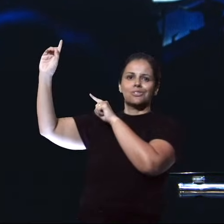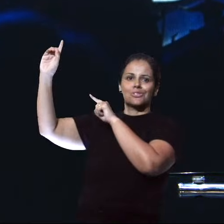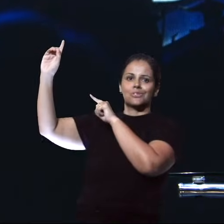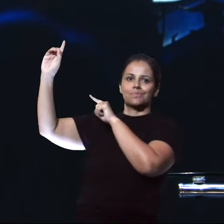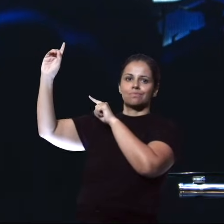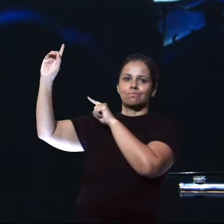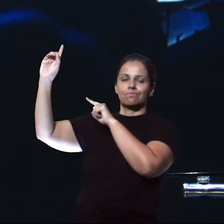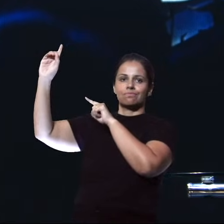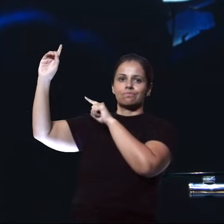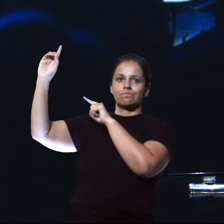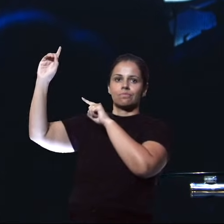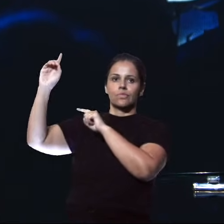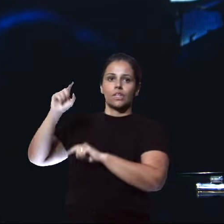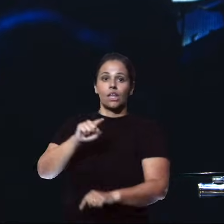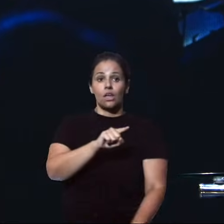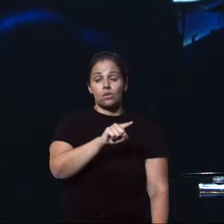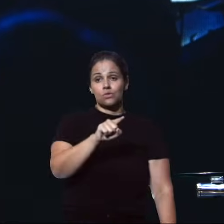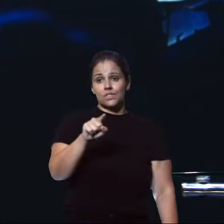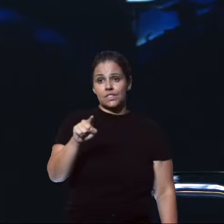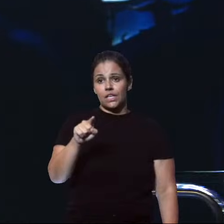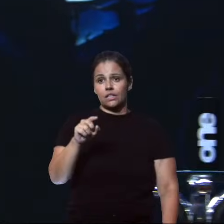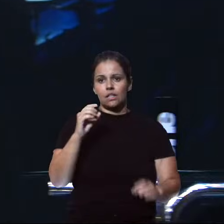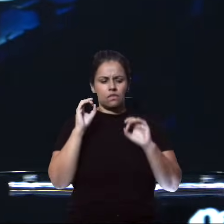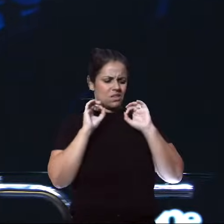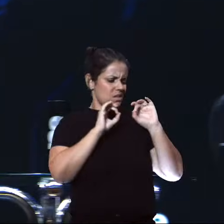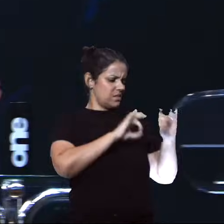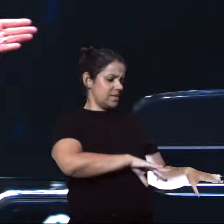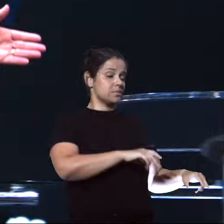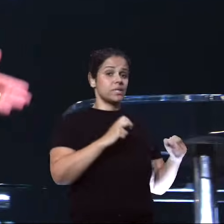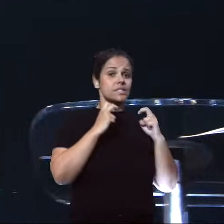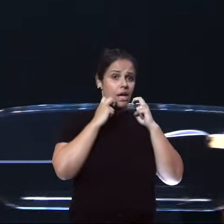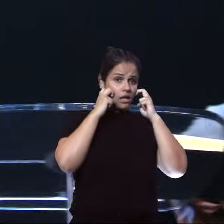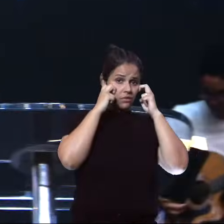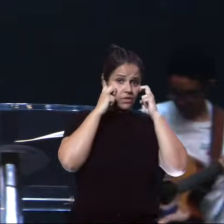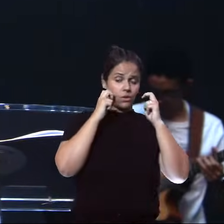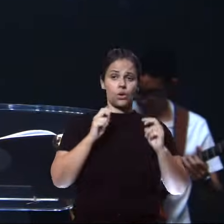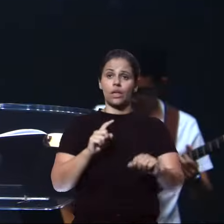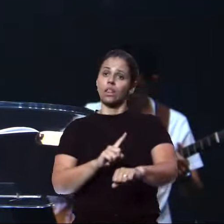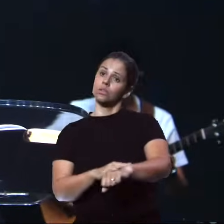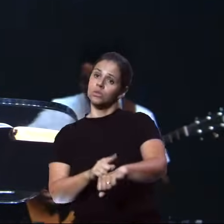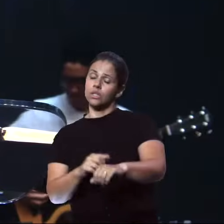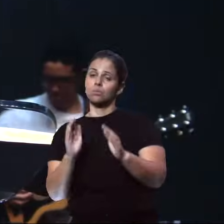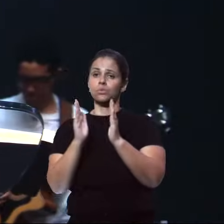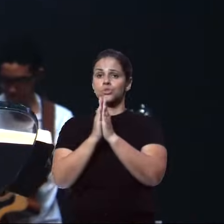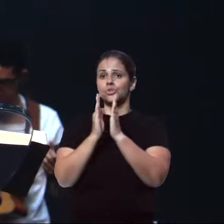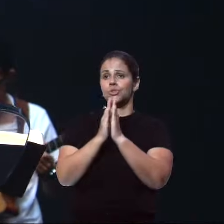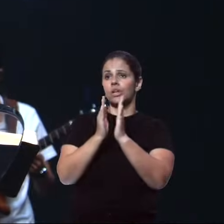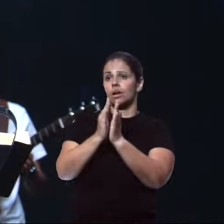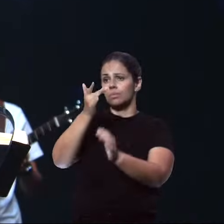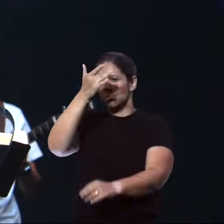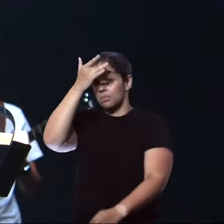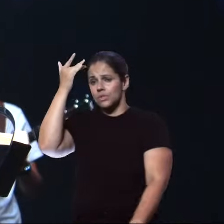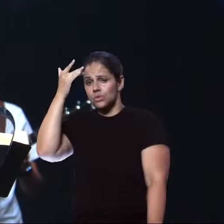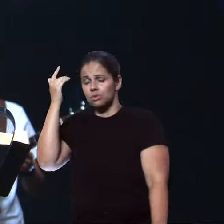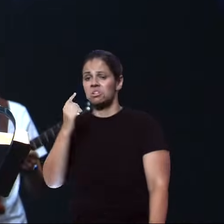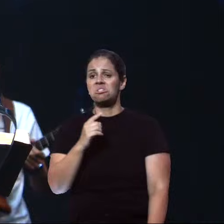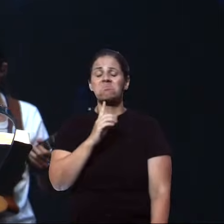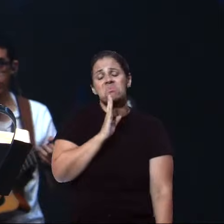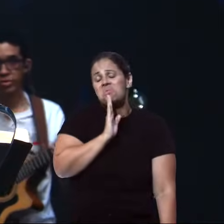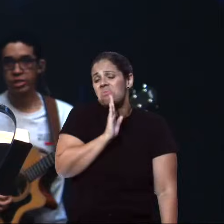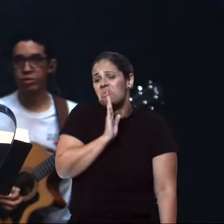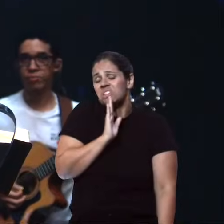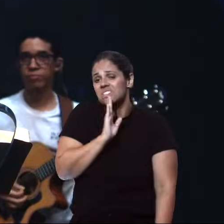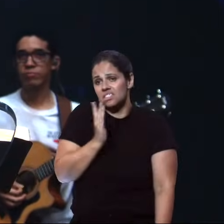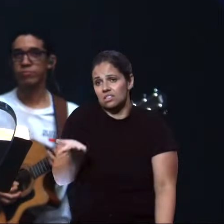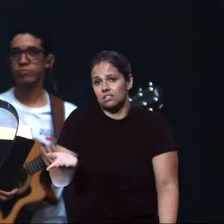precisou abrir mão da sua vergonha para você poder ministrar na vida de alguém. E